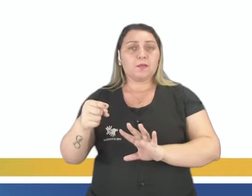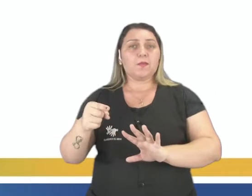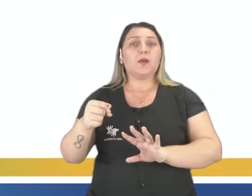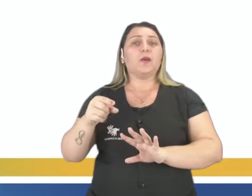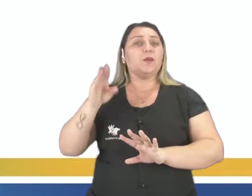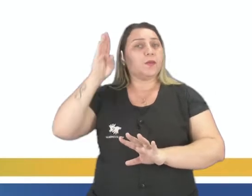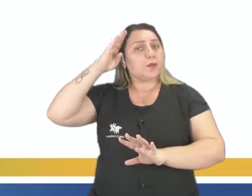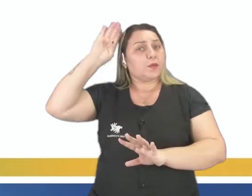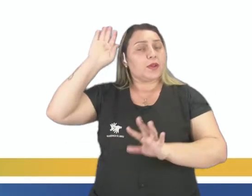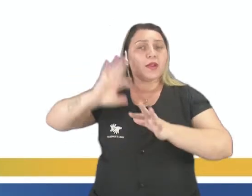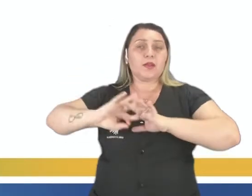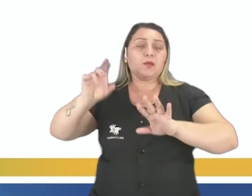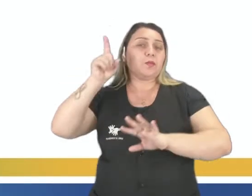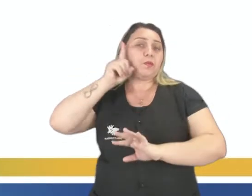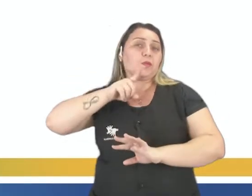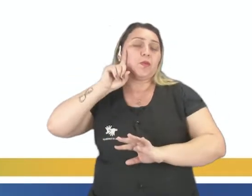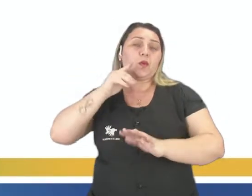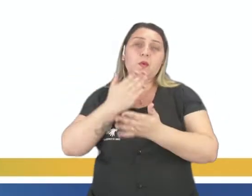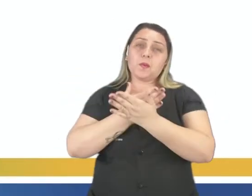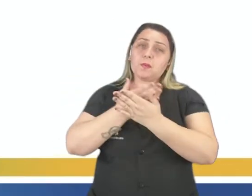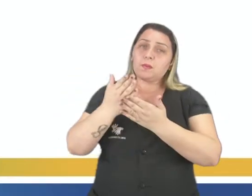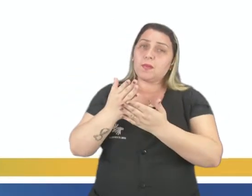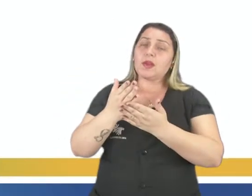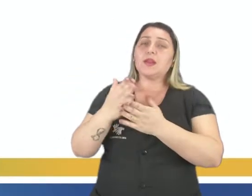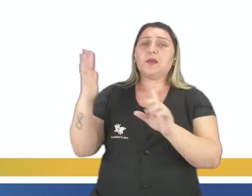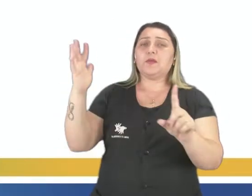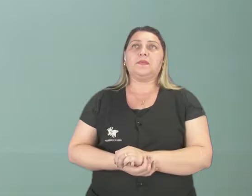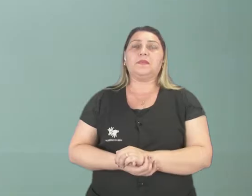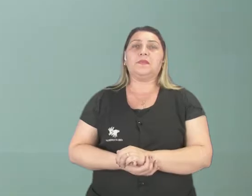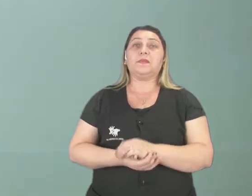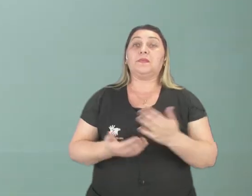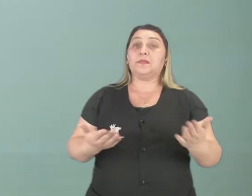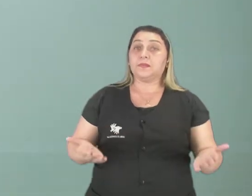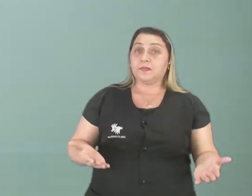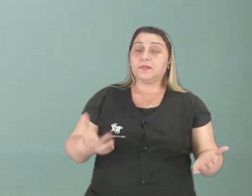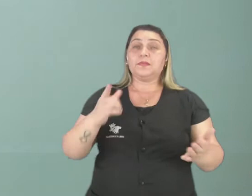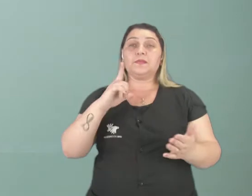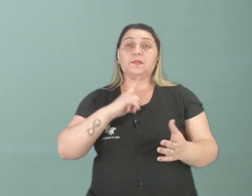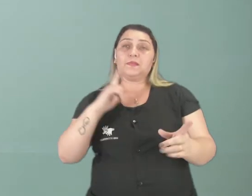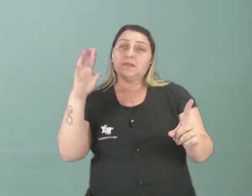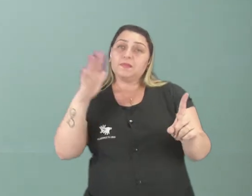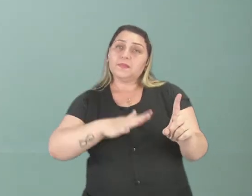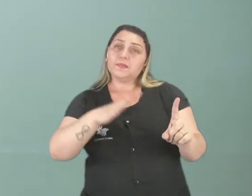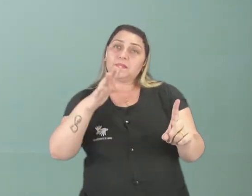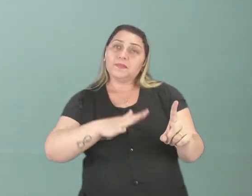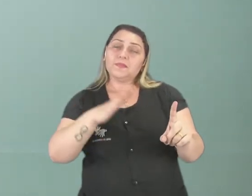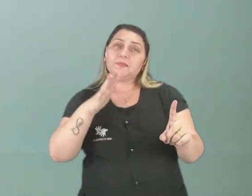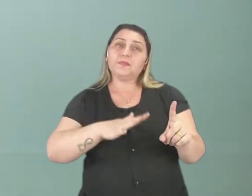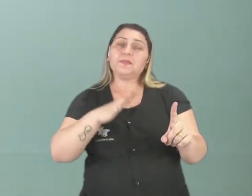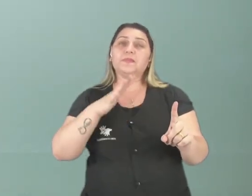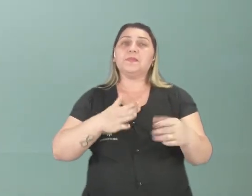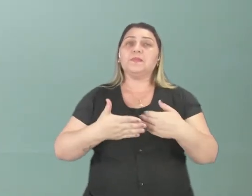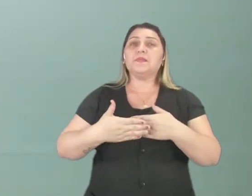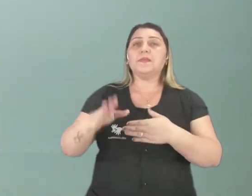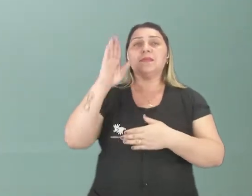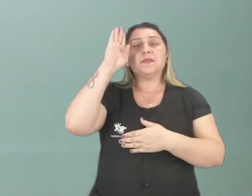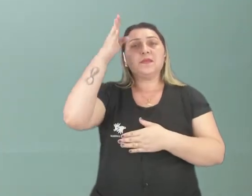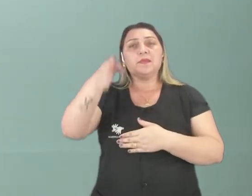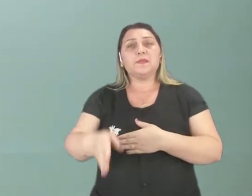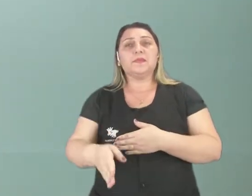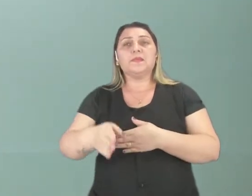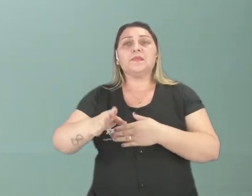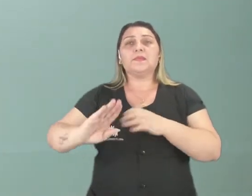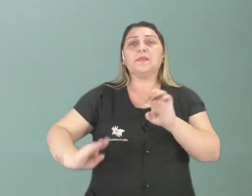torna independente, os Estados Unidos agora ele começa a ter muita influência, né? Então, ele tem muita influência a partir aí, principalmente da